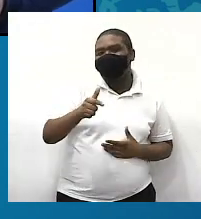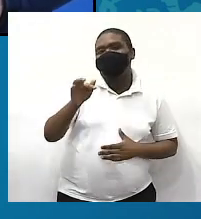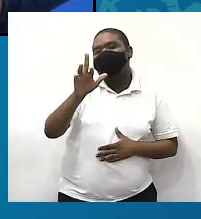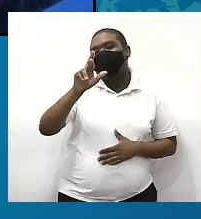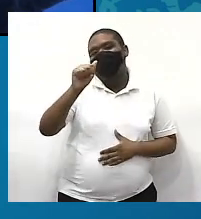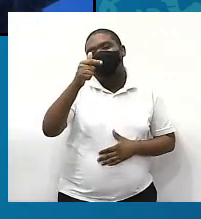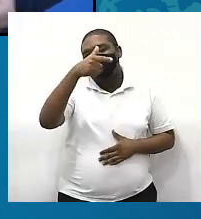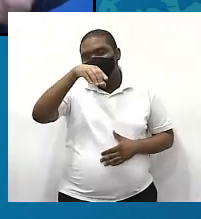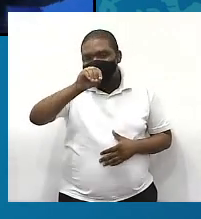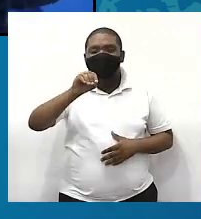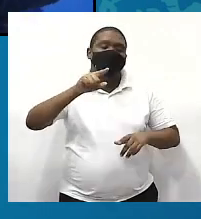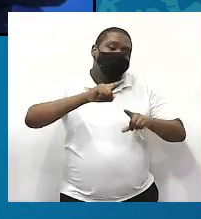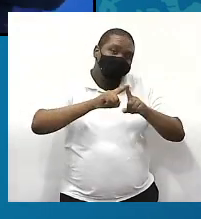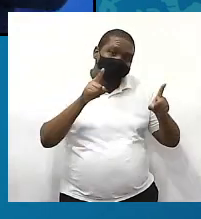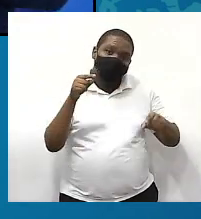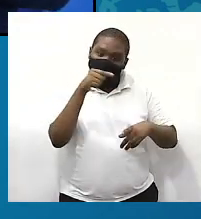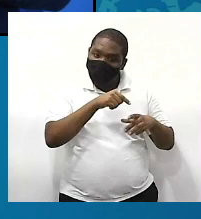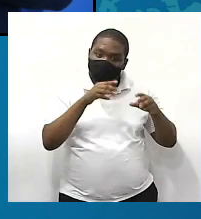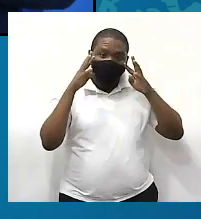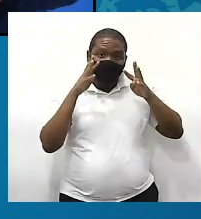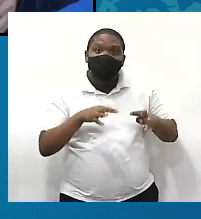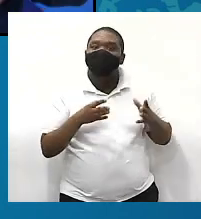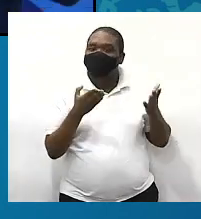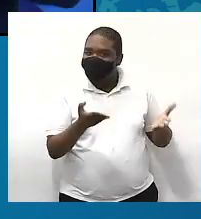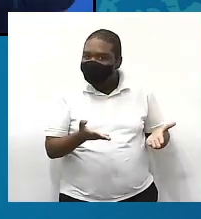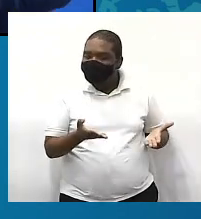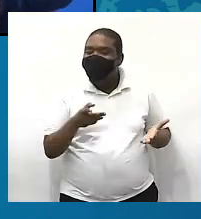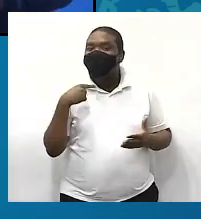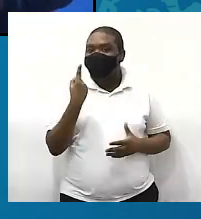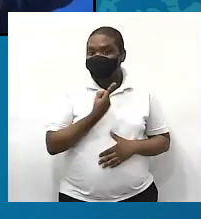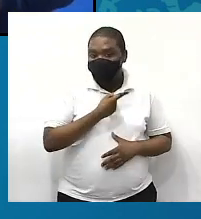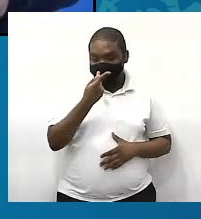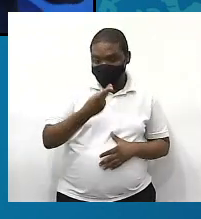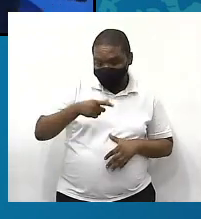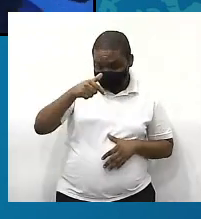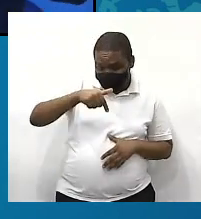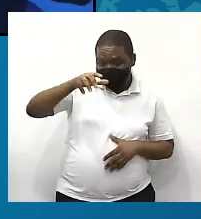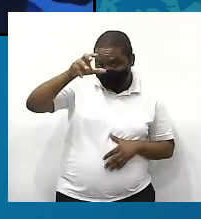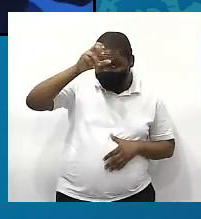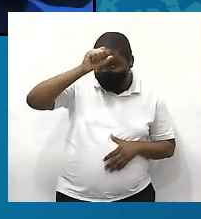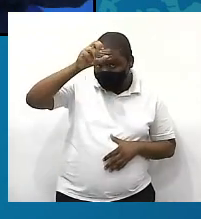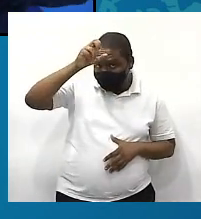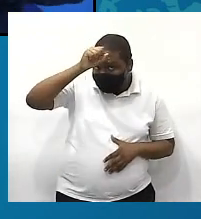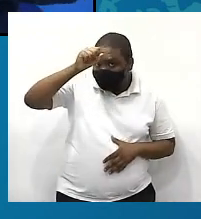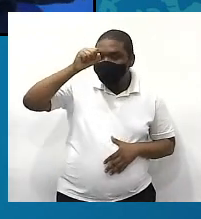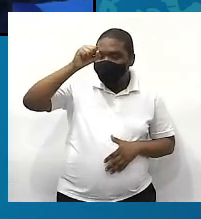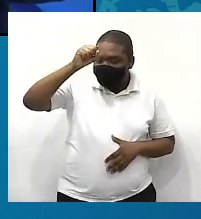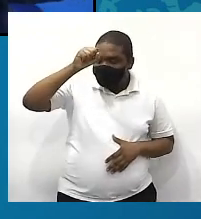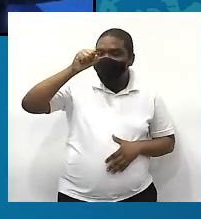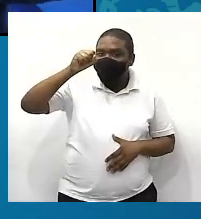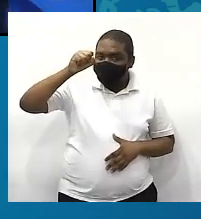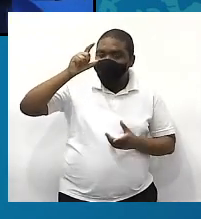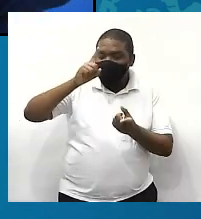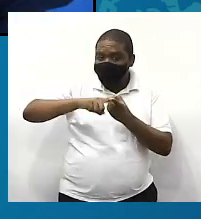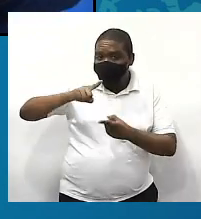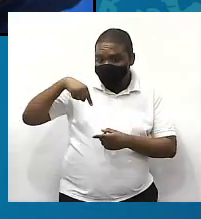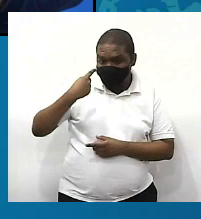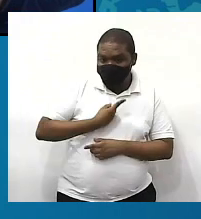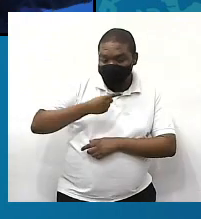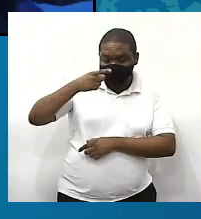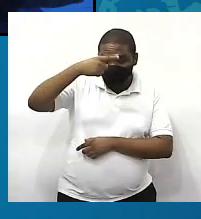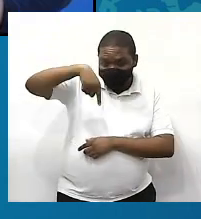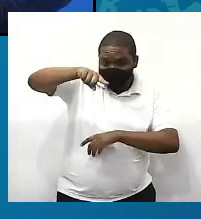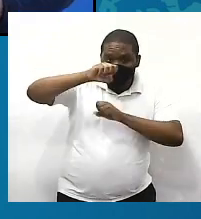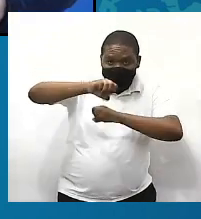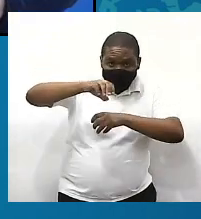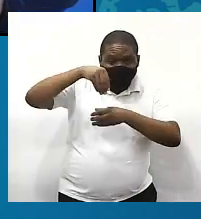dia a dia, mas ele chama atenção para isso. Que o que a gente aprende aqui, ensinar vocês na escola,